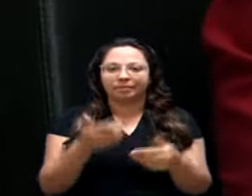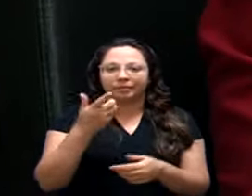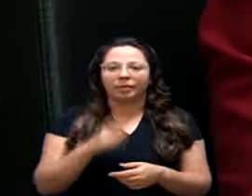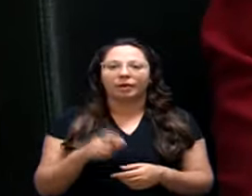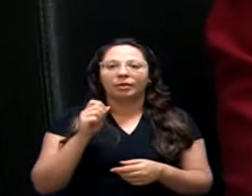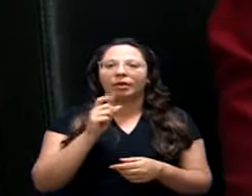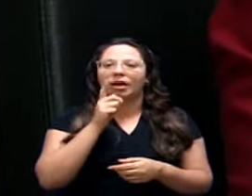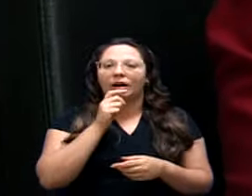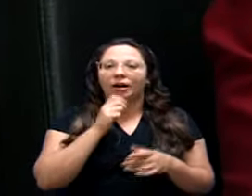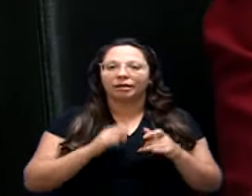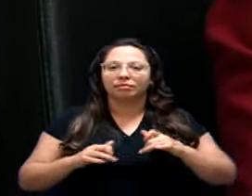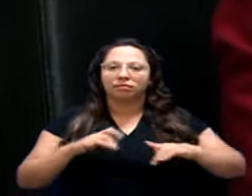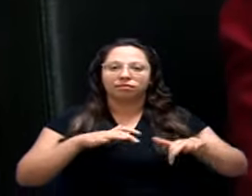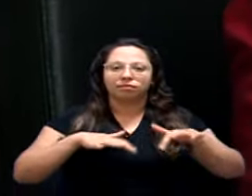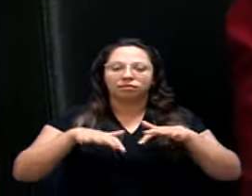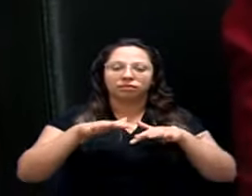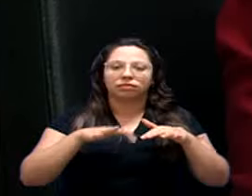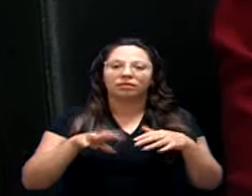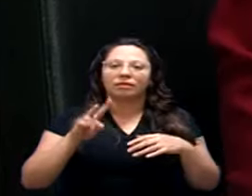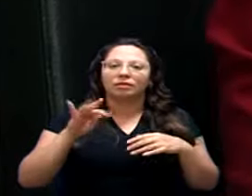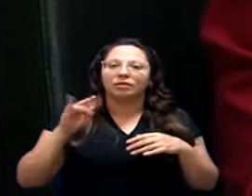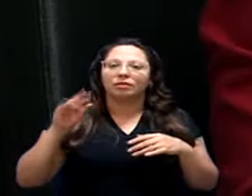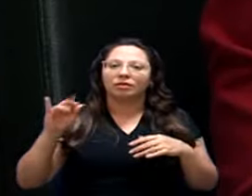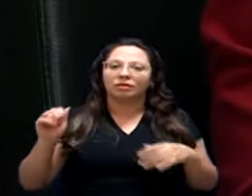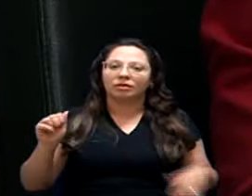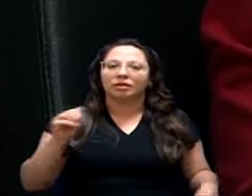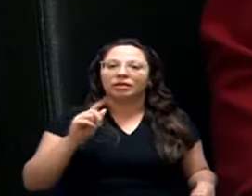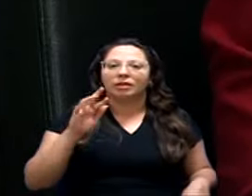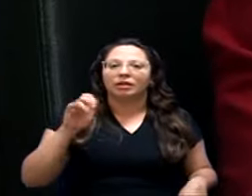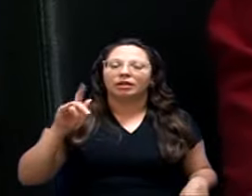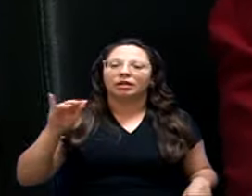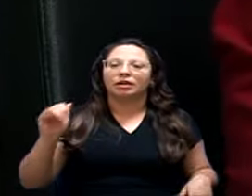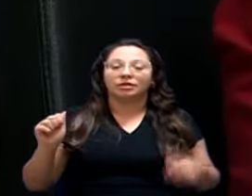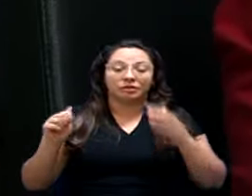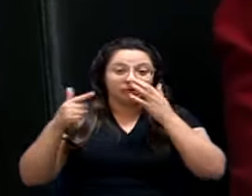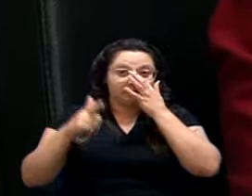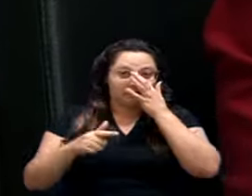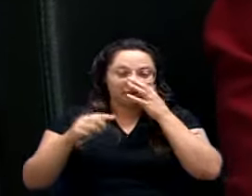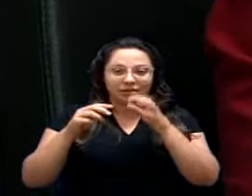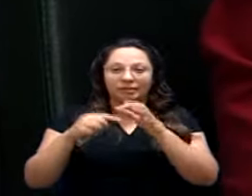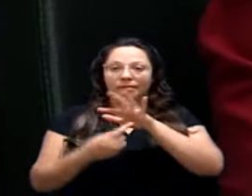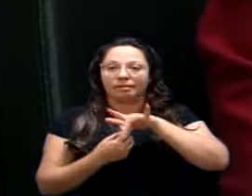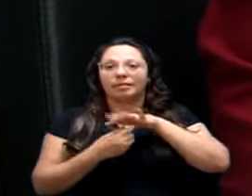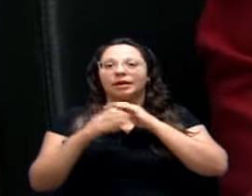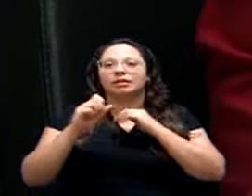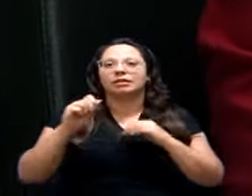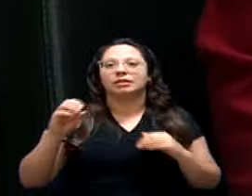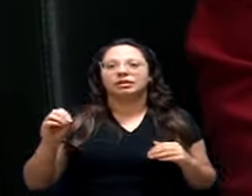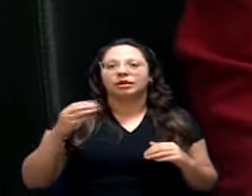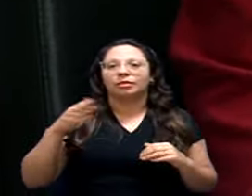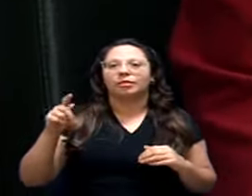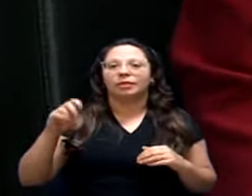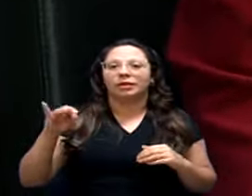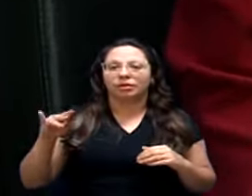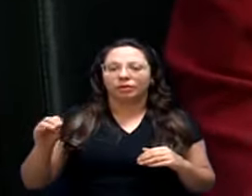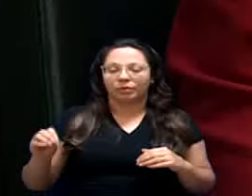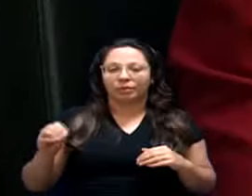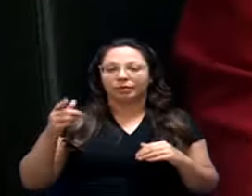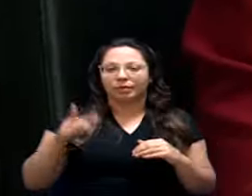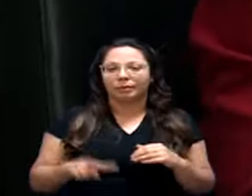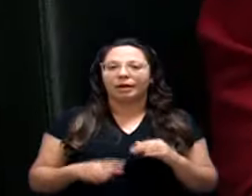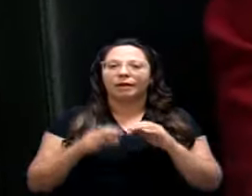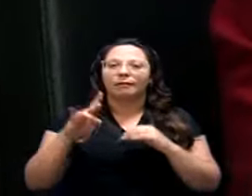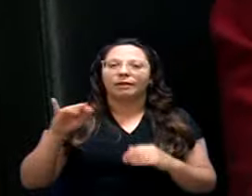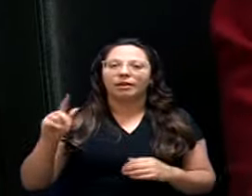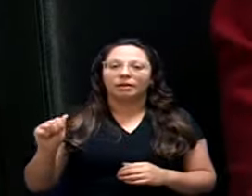inundações no Parque Vitória reja 1 2 3 no Parque São Bento alargamentos nas Vilas São João por exemplo Vila São João que